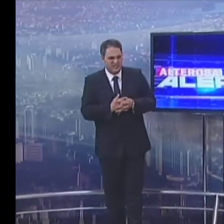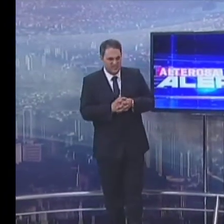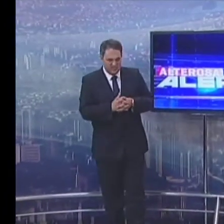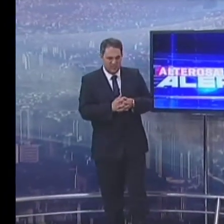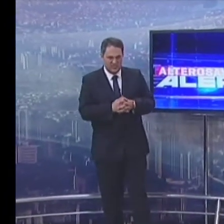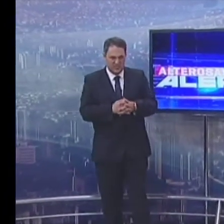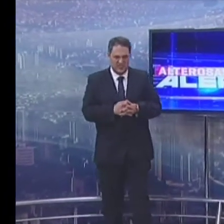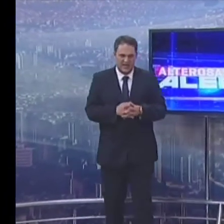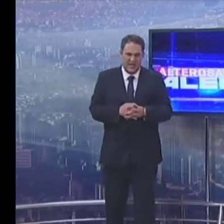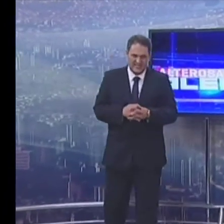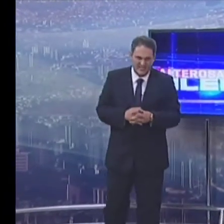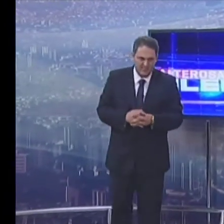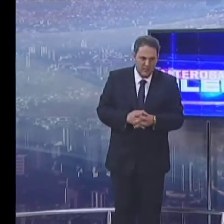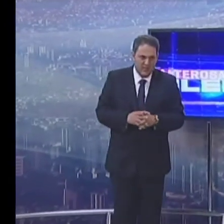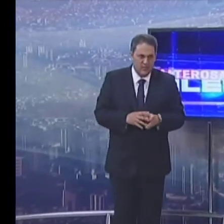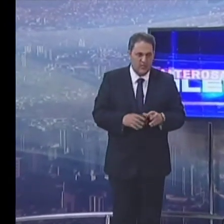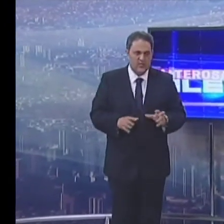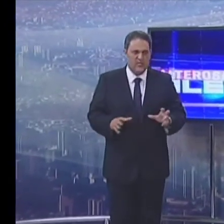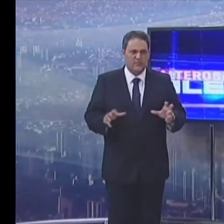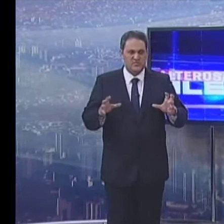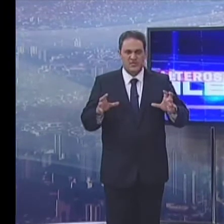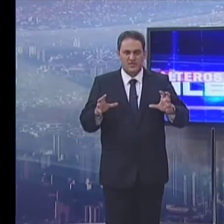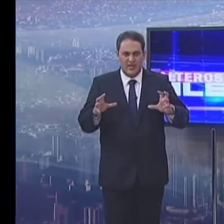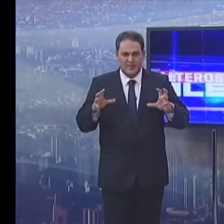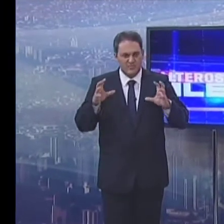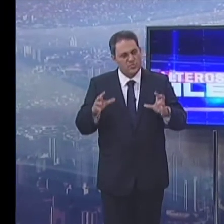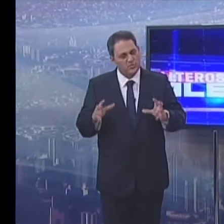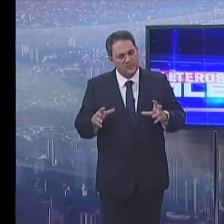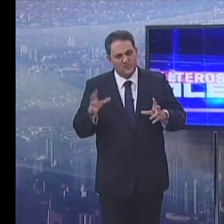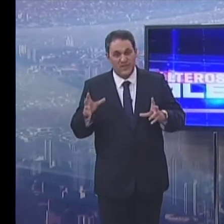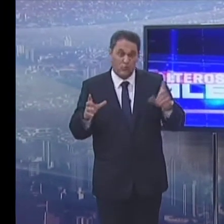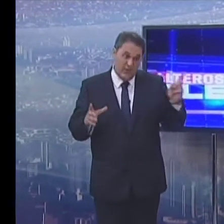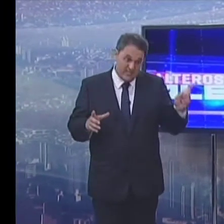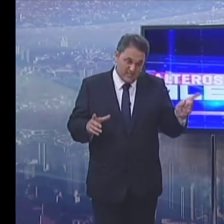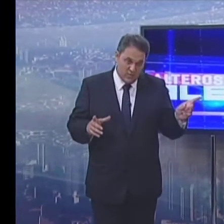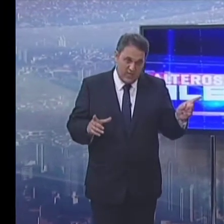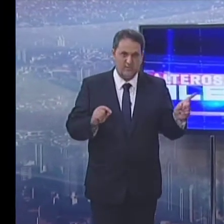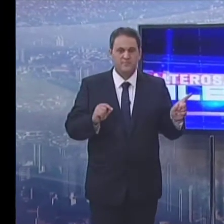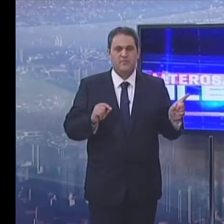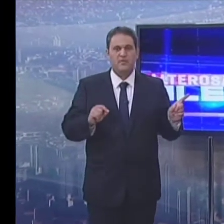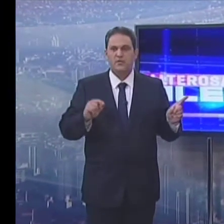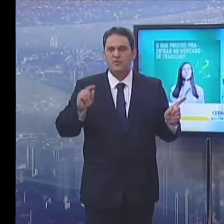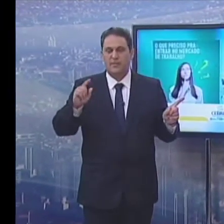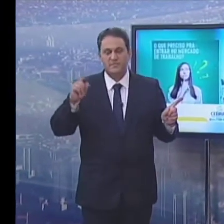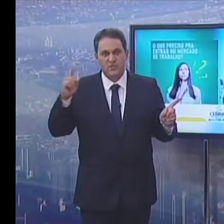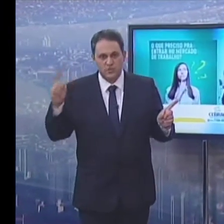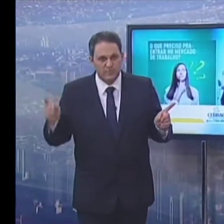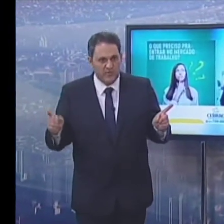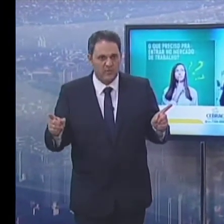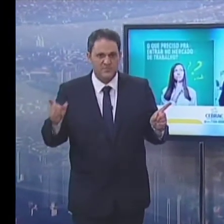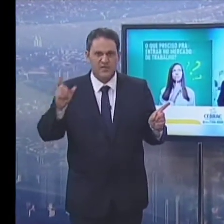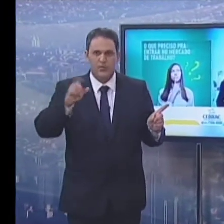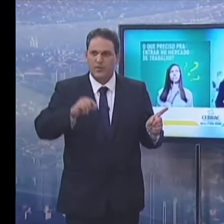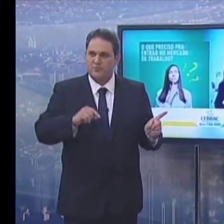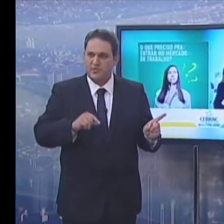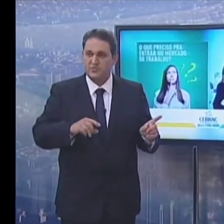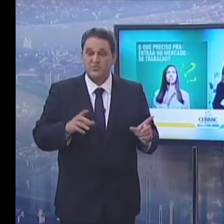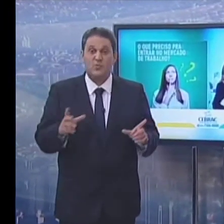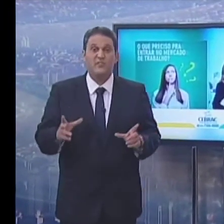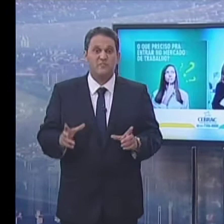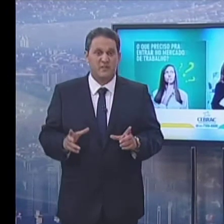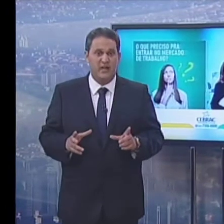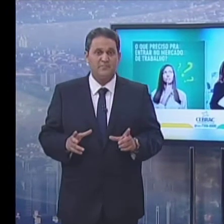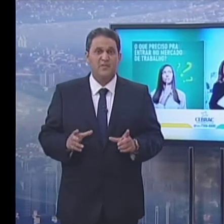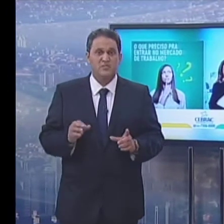1h26, atenção você que está em casa e você que está me assistindo, mas conhece alguém que está precisando de emprego, precisando arrumar um